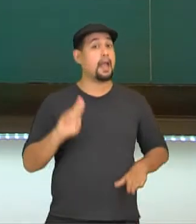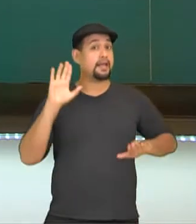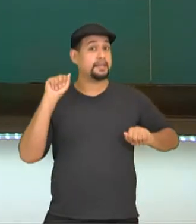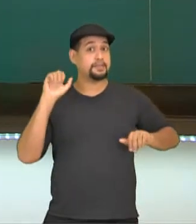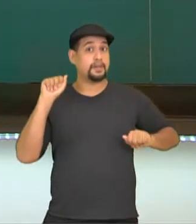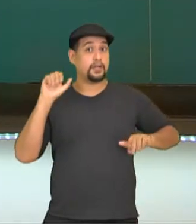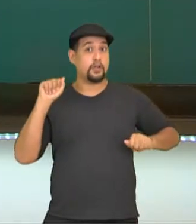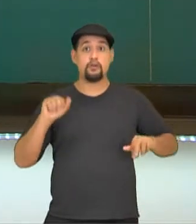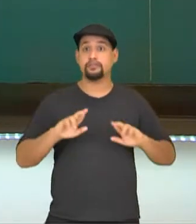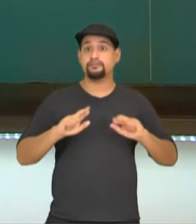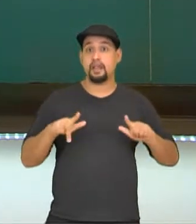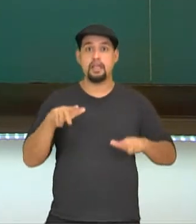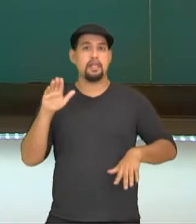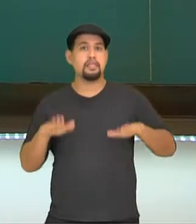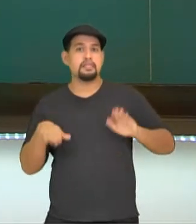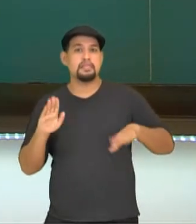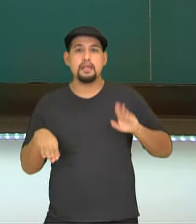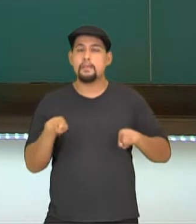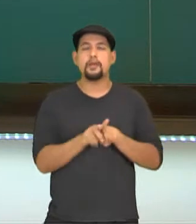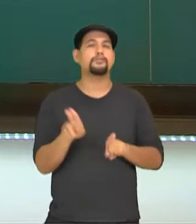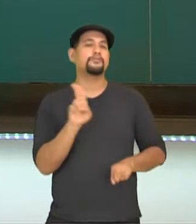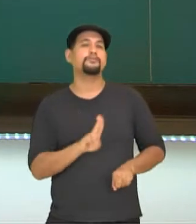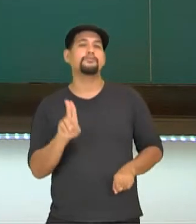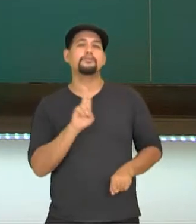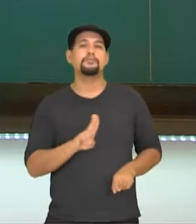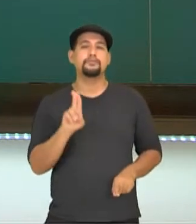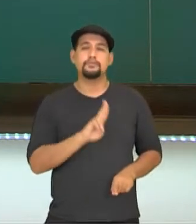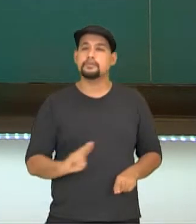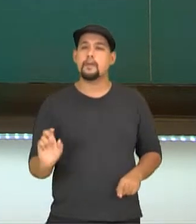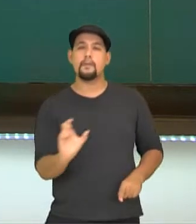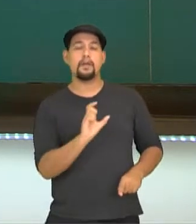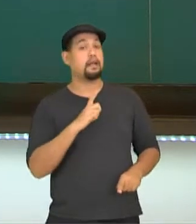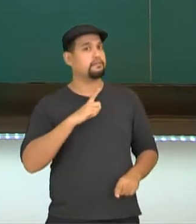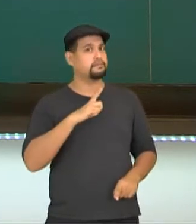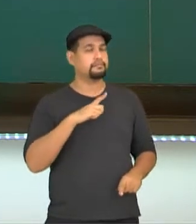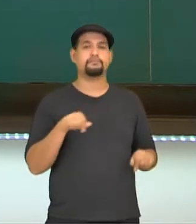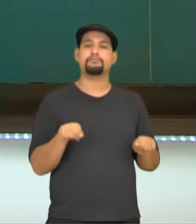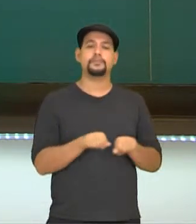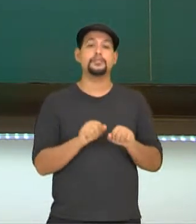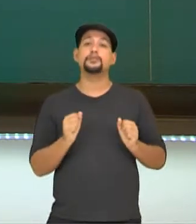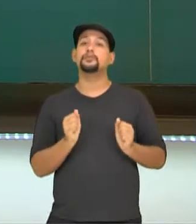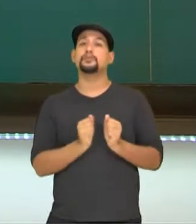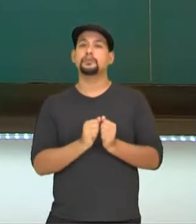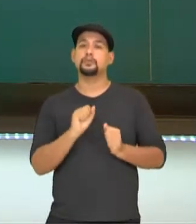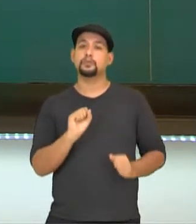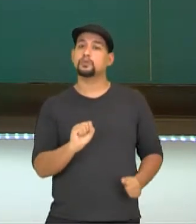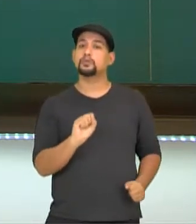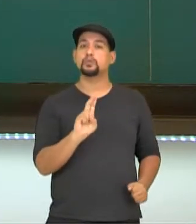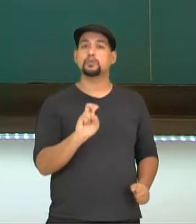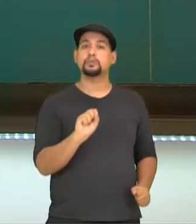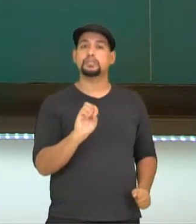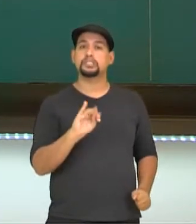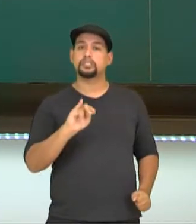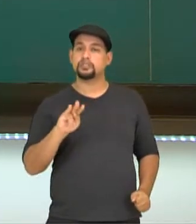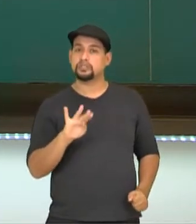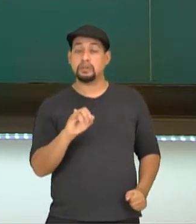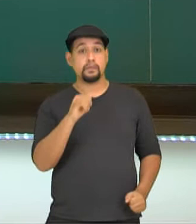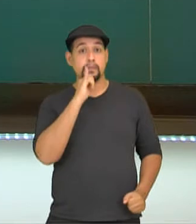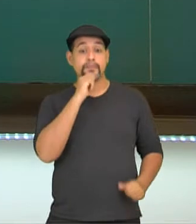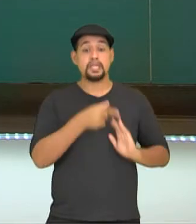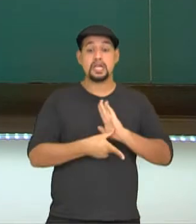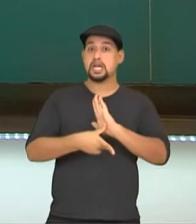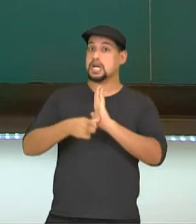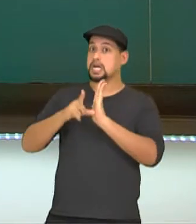espanhola, vai depender da posição que esse pronome está com relação ao substantivo. Se ele estiver antes